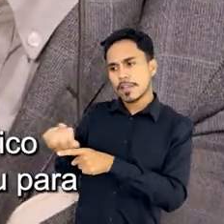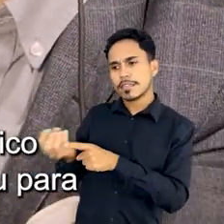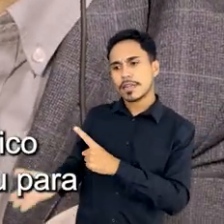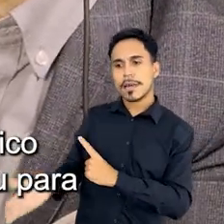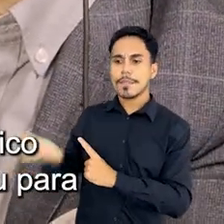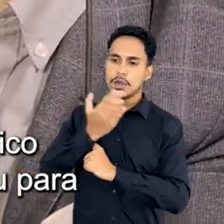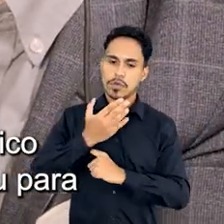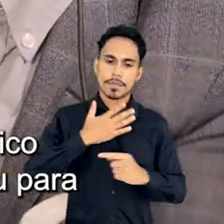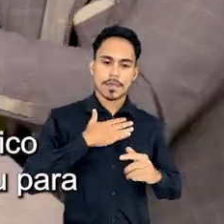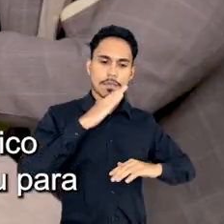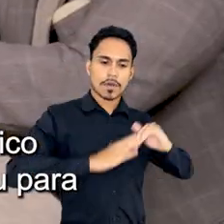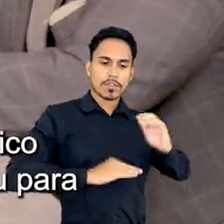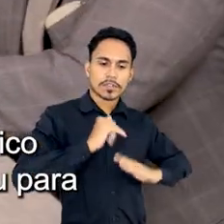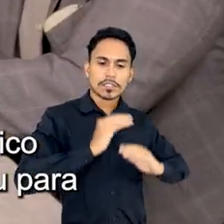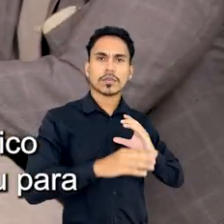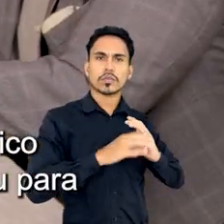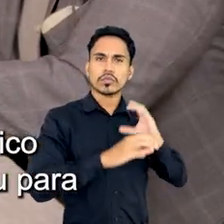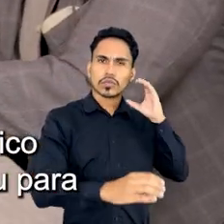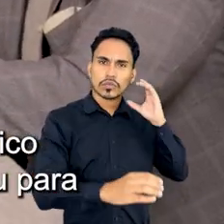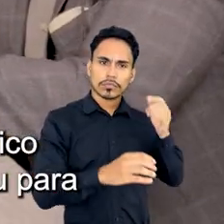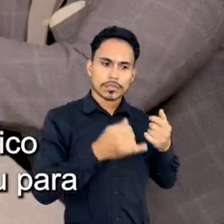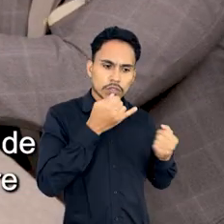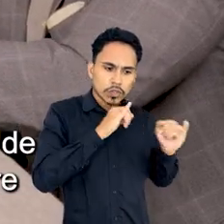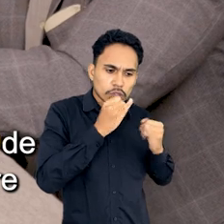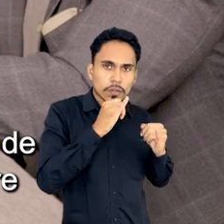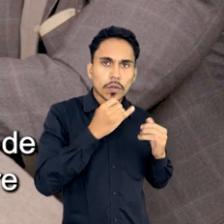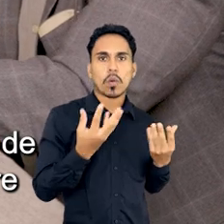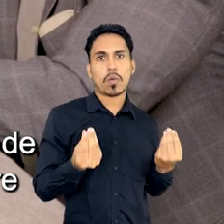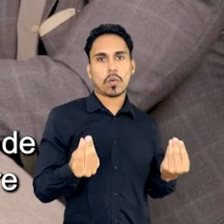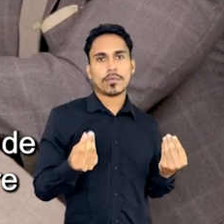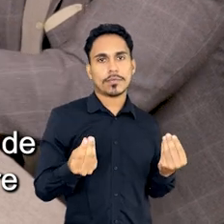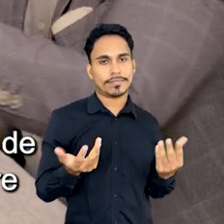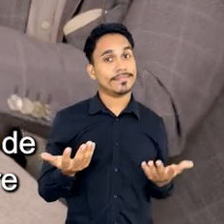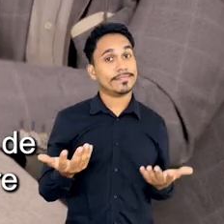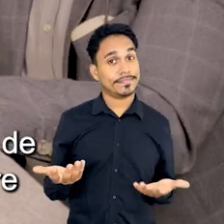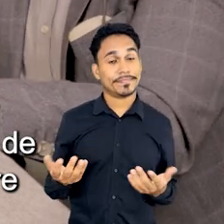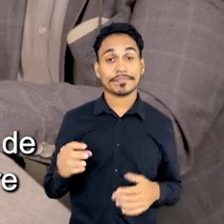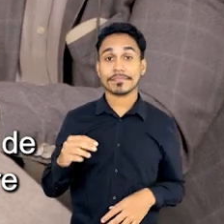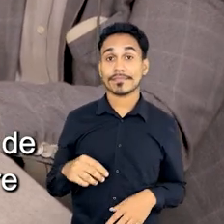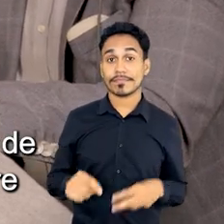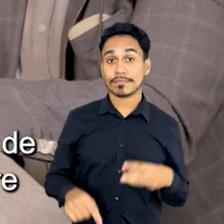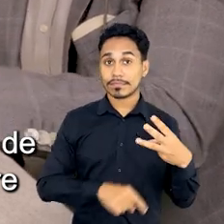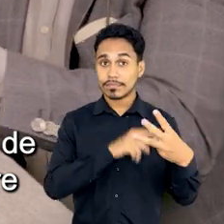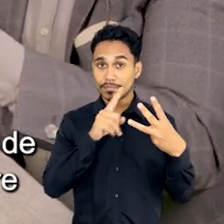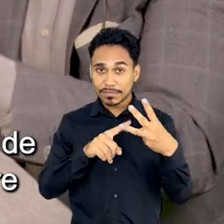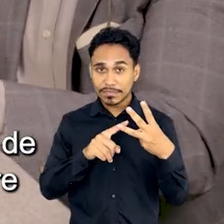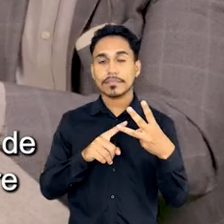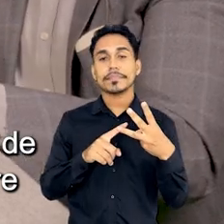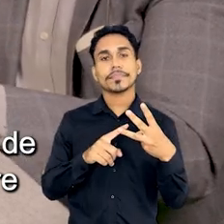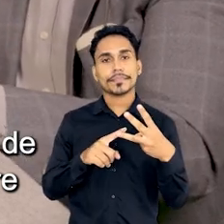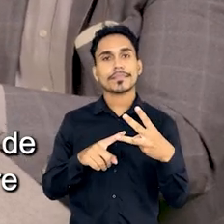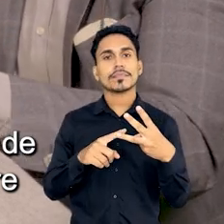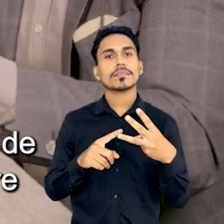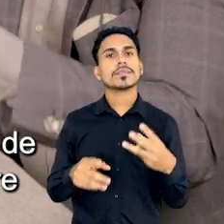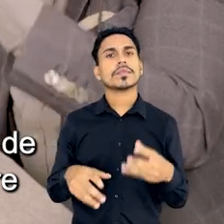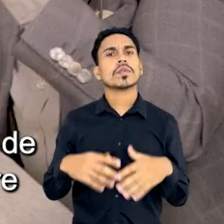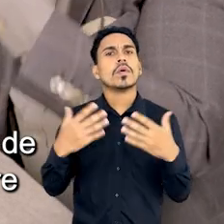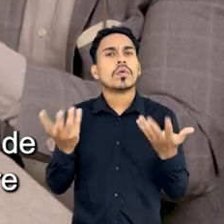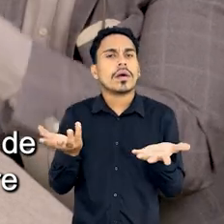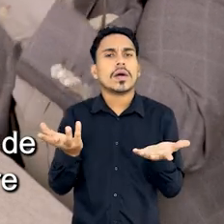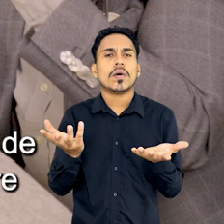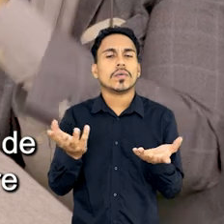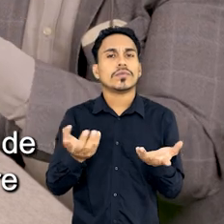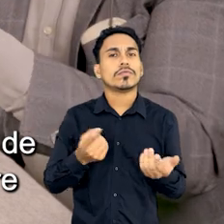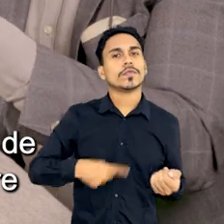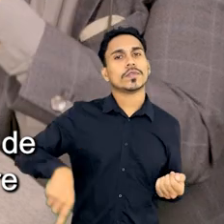acumulado científico para um técnico eletrotécnica por exemplo ou para um engenheiro e a terceira e é uma questão de país qual é a